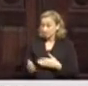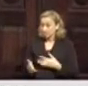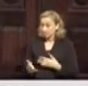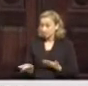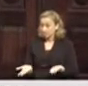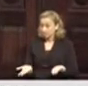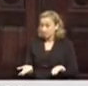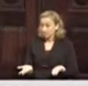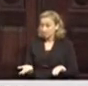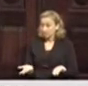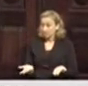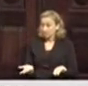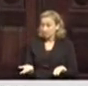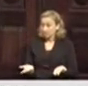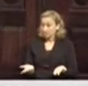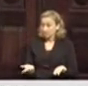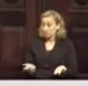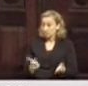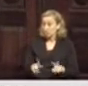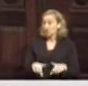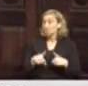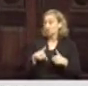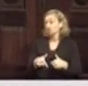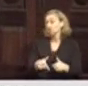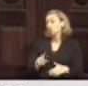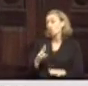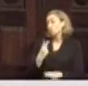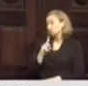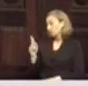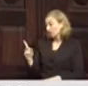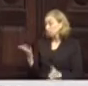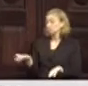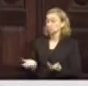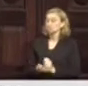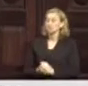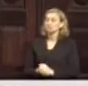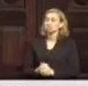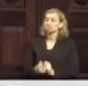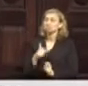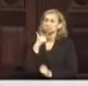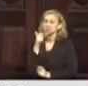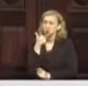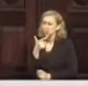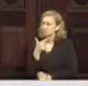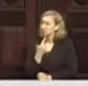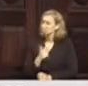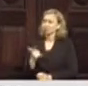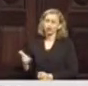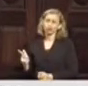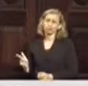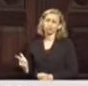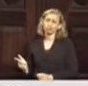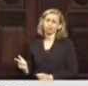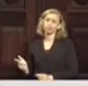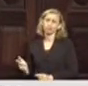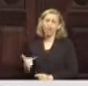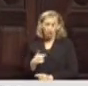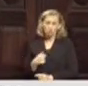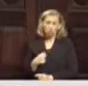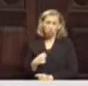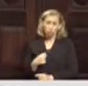sido convidado ou não, eu não tenho dúvida nenhuma.